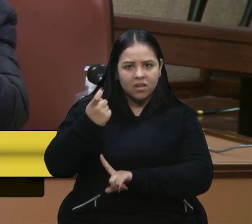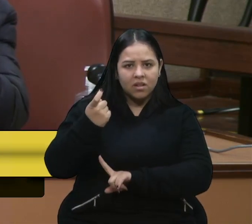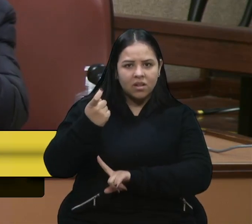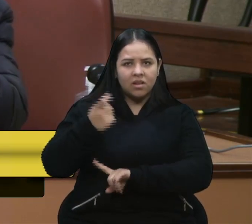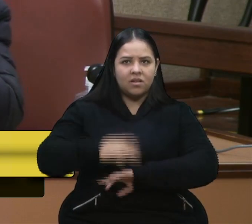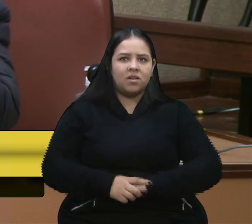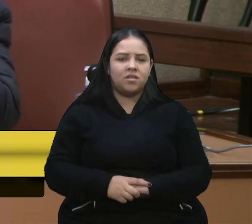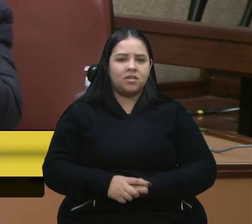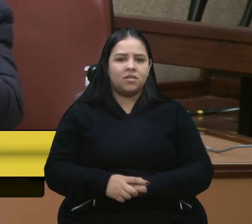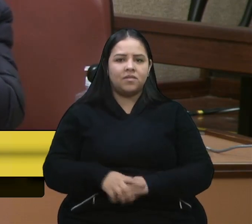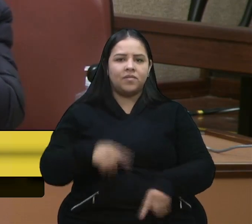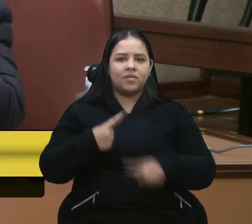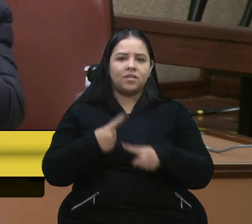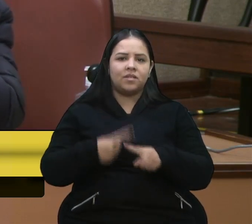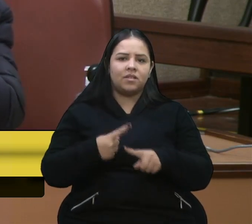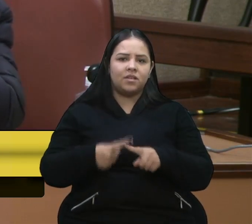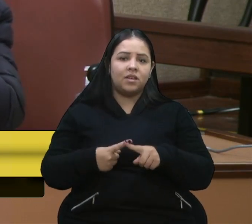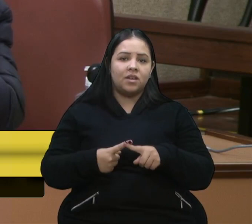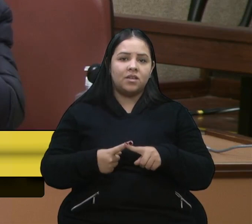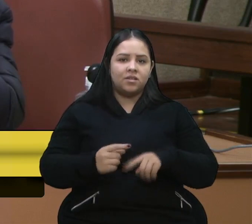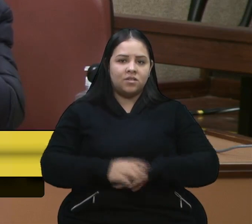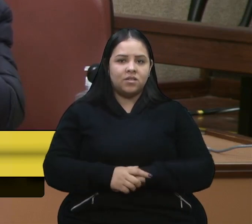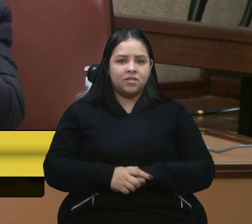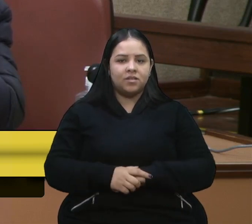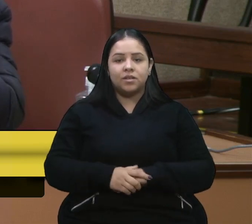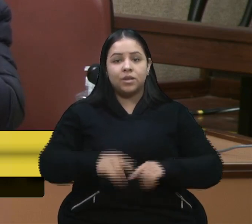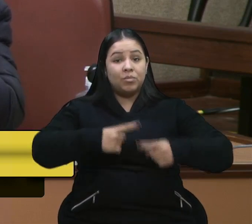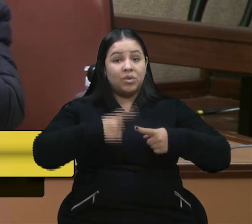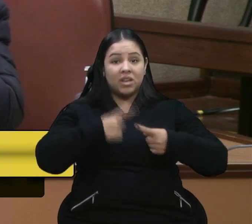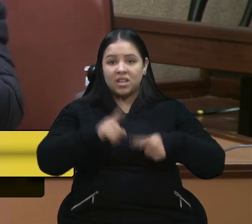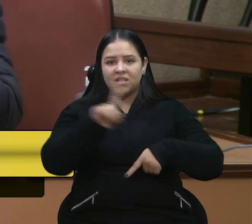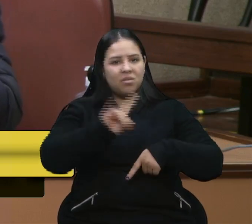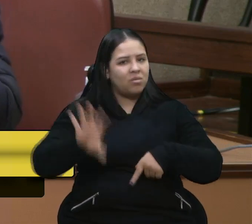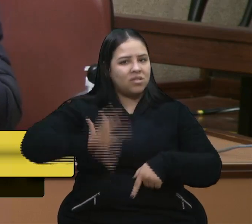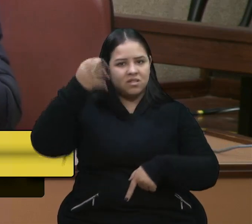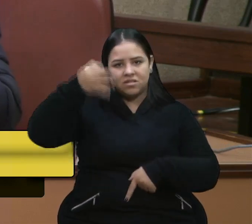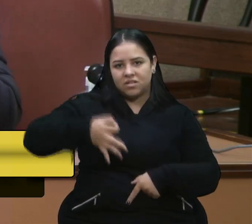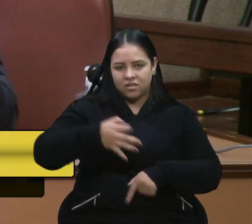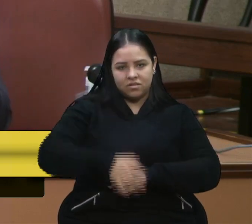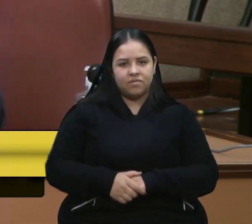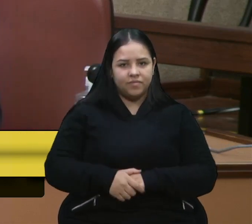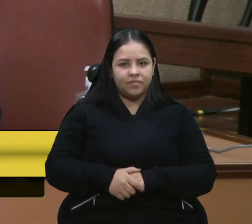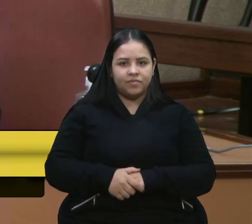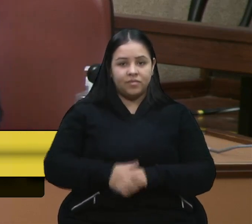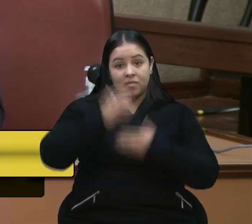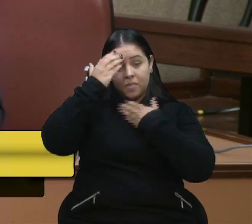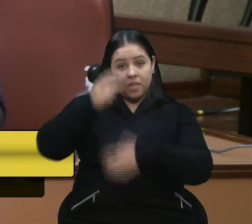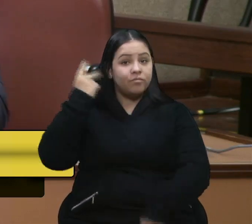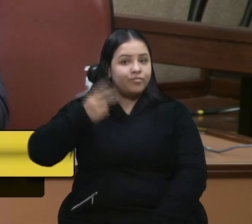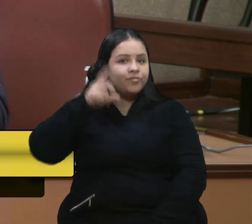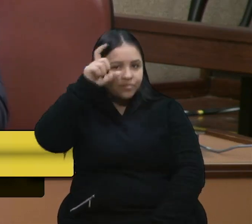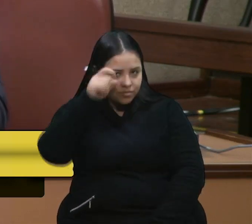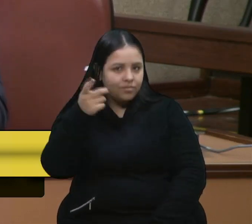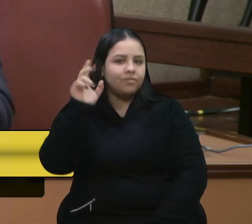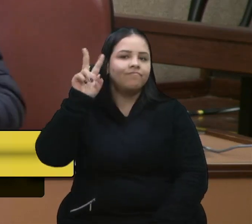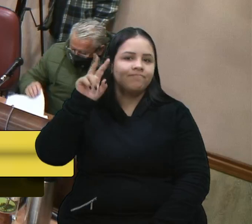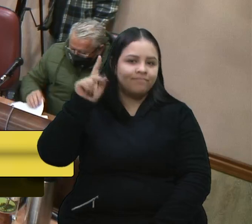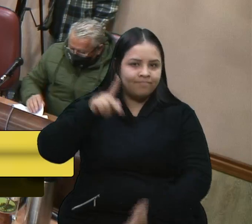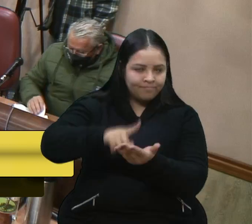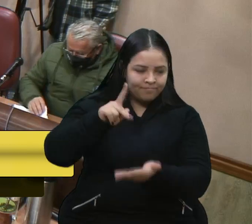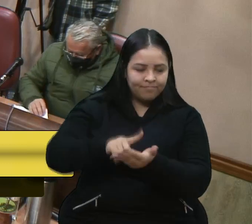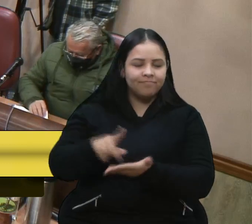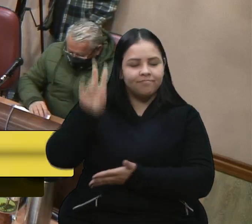botaram. Então a gente vê que o sistema público não está funcionando. Obrigado, vereador Marcon. Obrigado, vereador Escalco. Bem lembrado do acesso ali, na real são